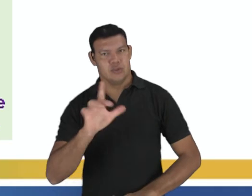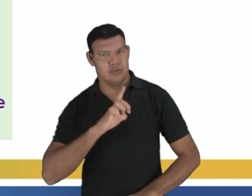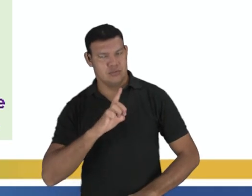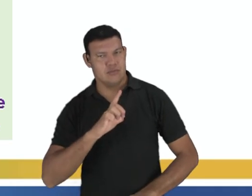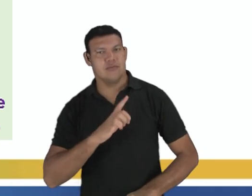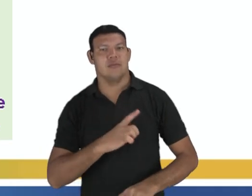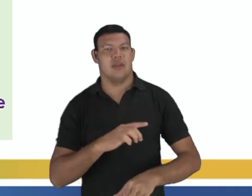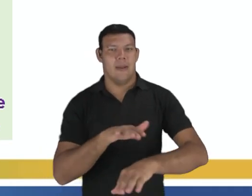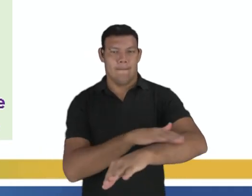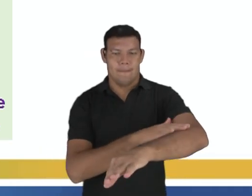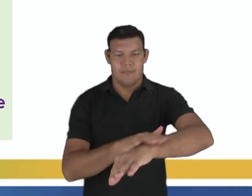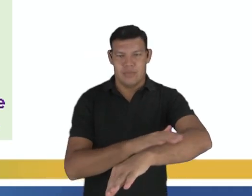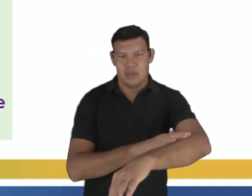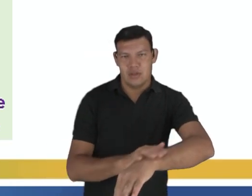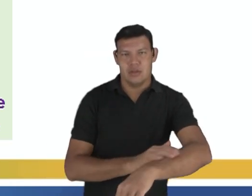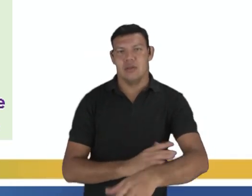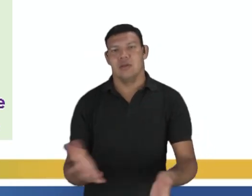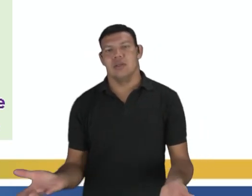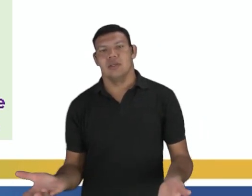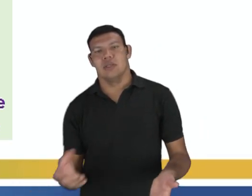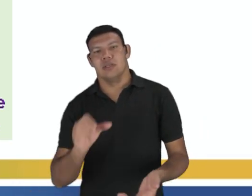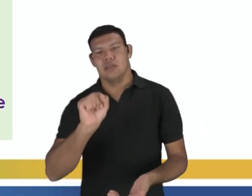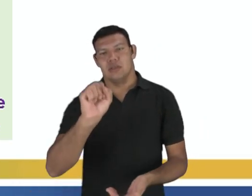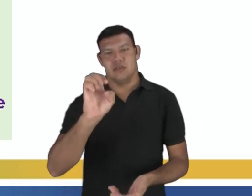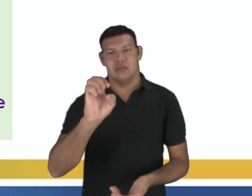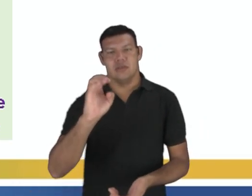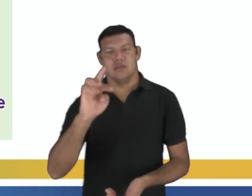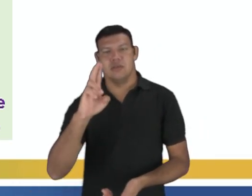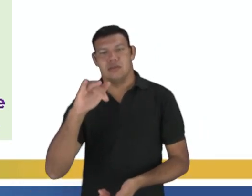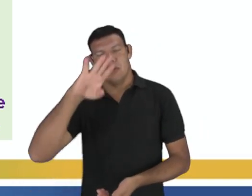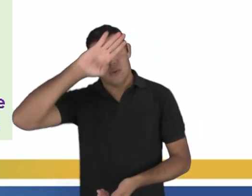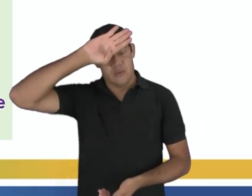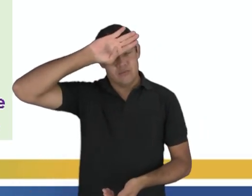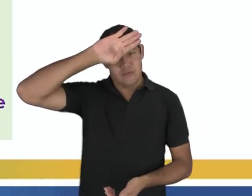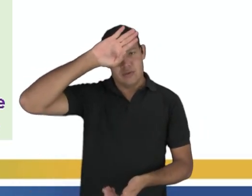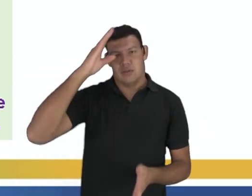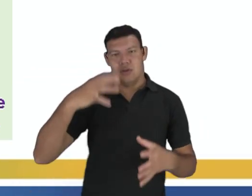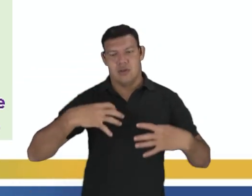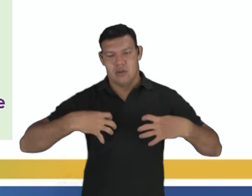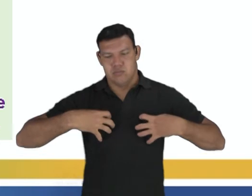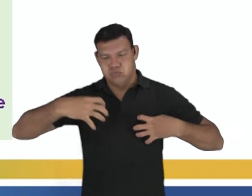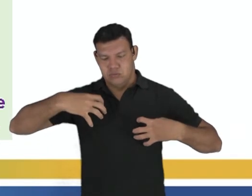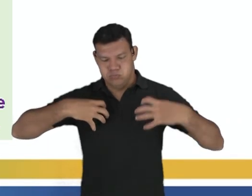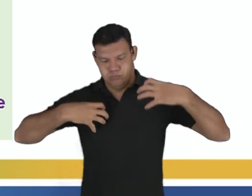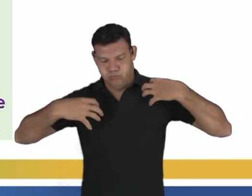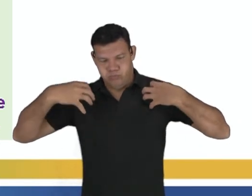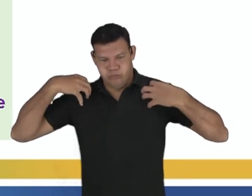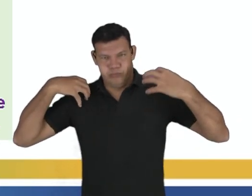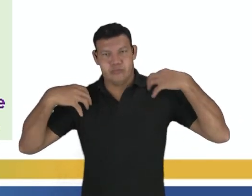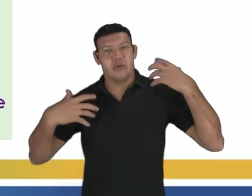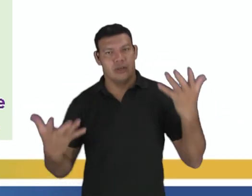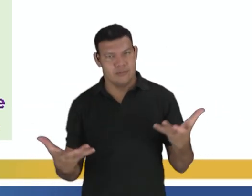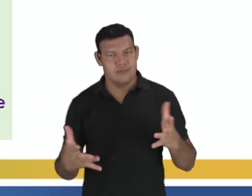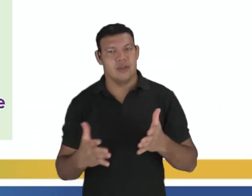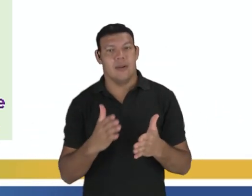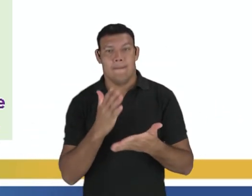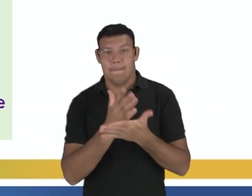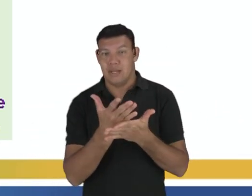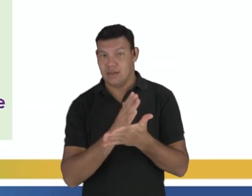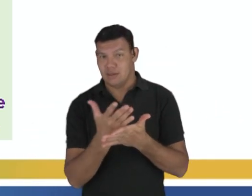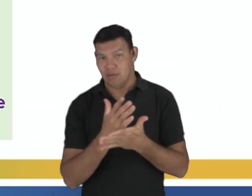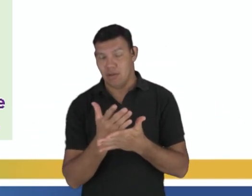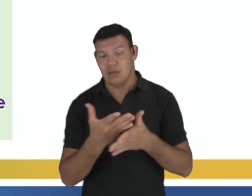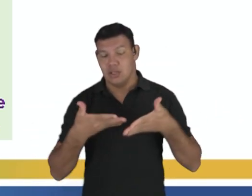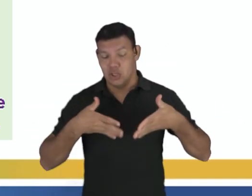A pele, secreções, até mesmo o mecanismo da febre, inflamações, são barreiras